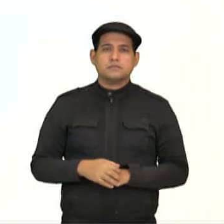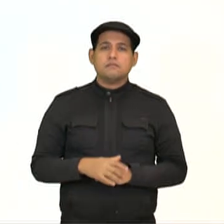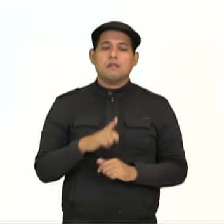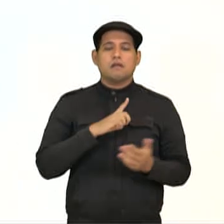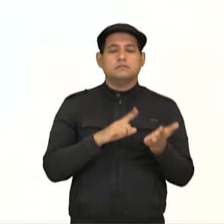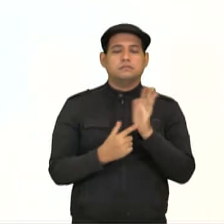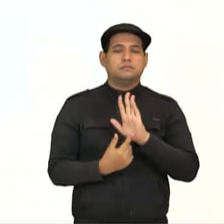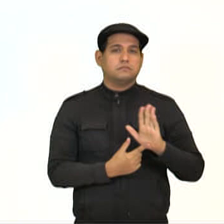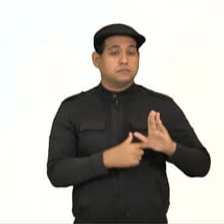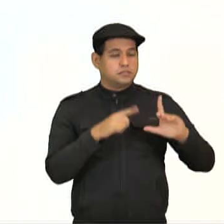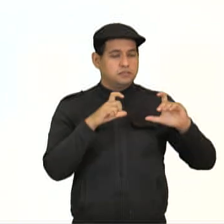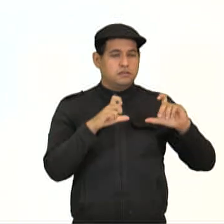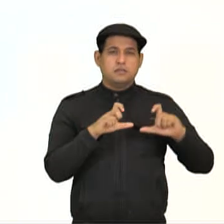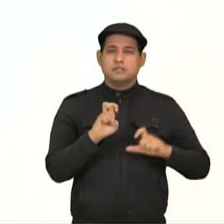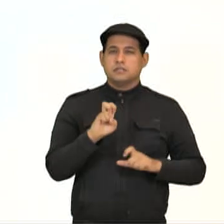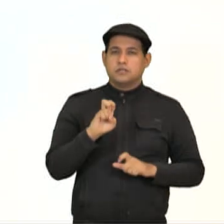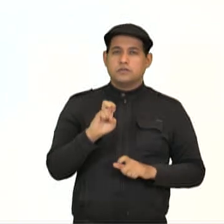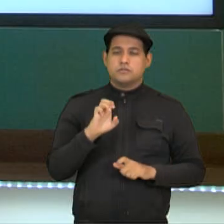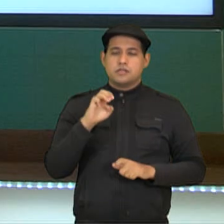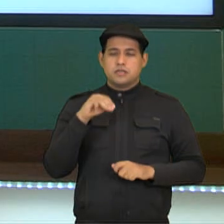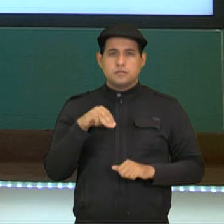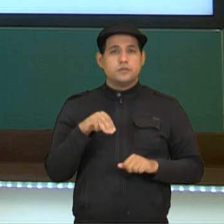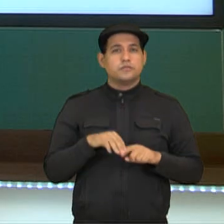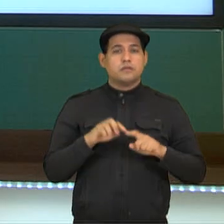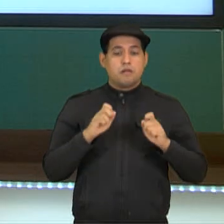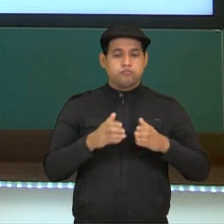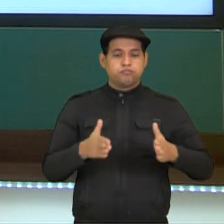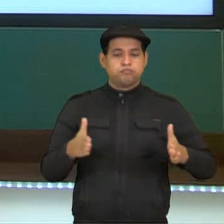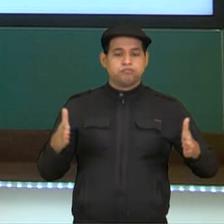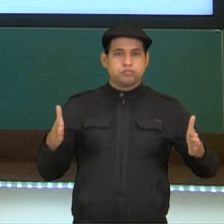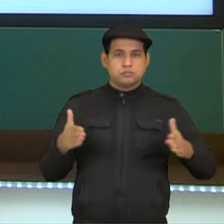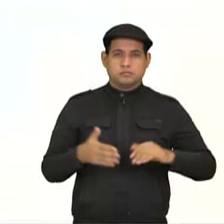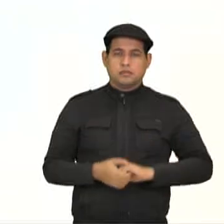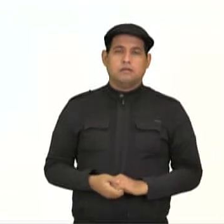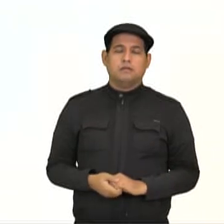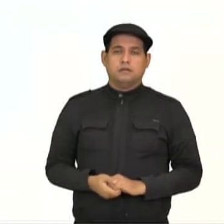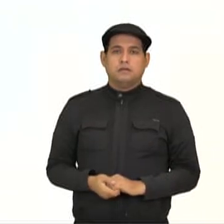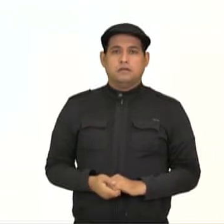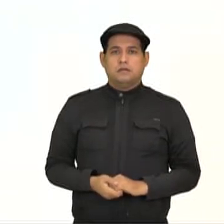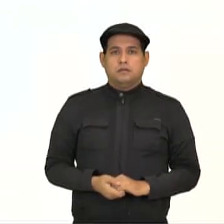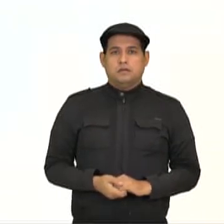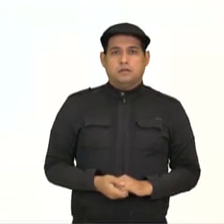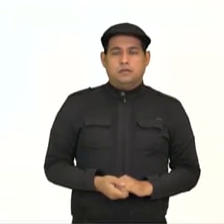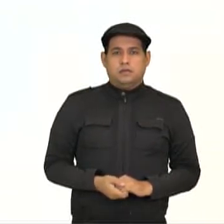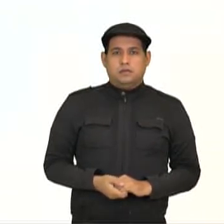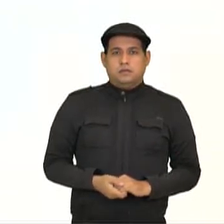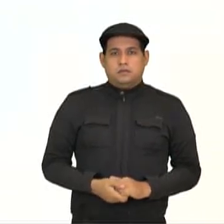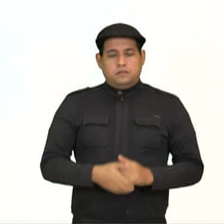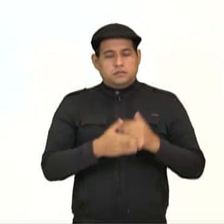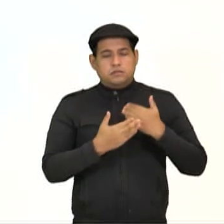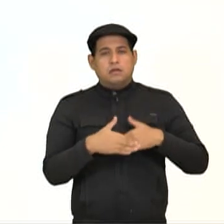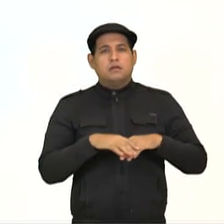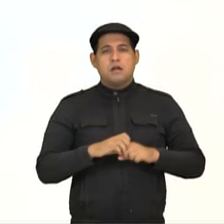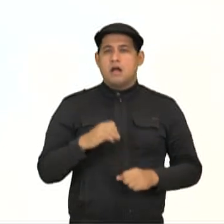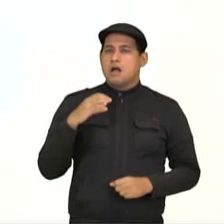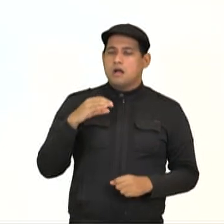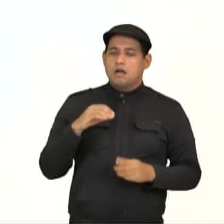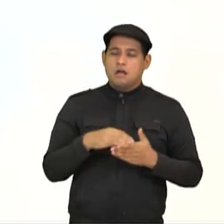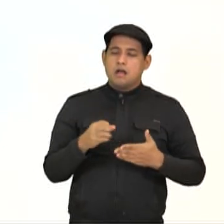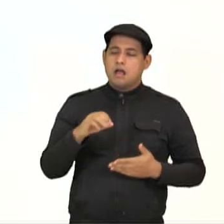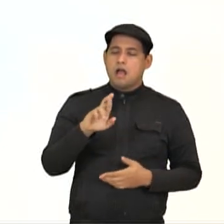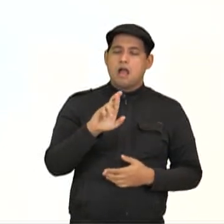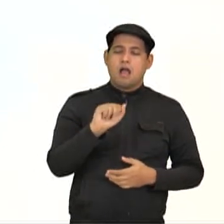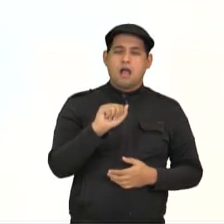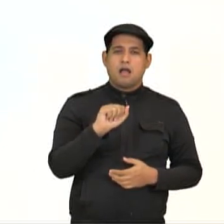uma imagem, esses 5 centímetros que estão aqui é a largura da linha. As provas de corridas rasas